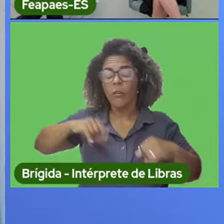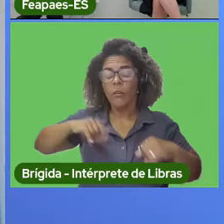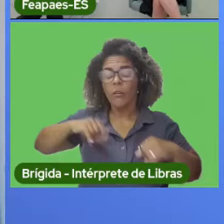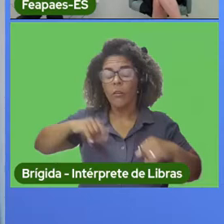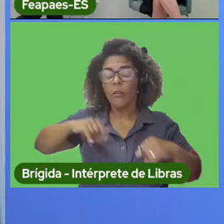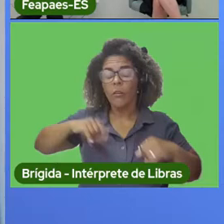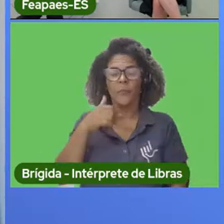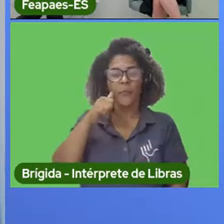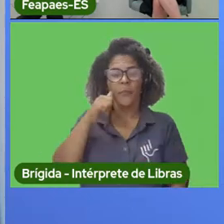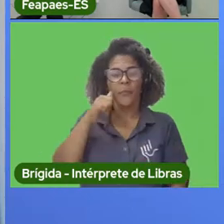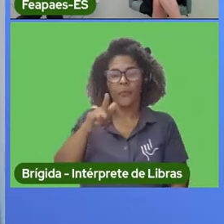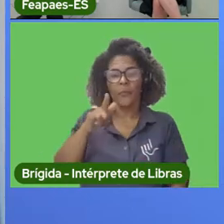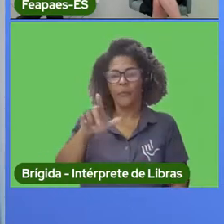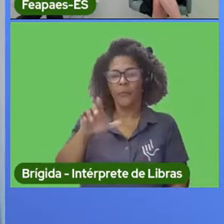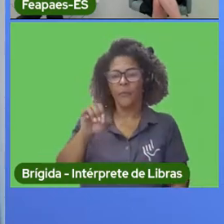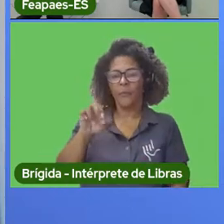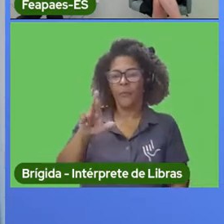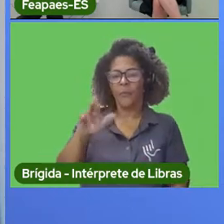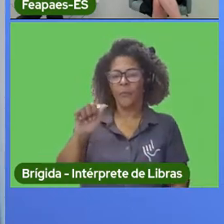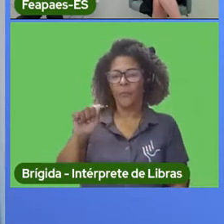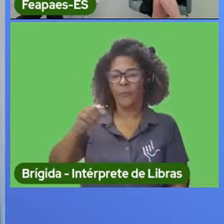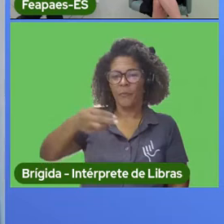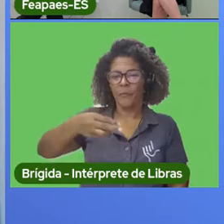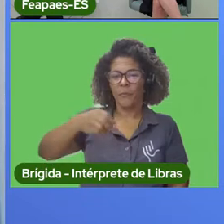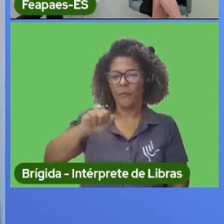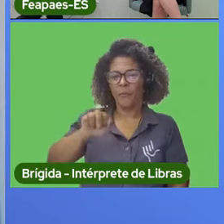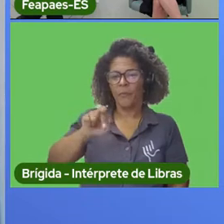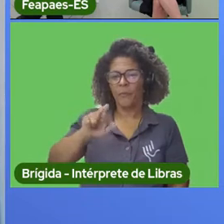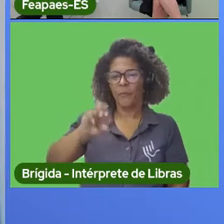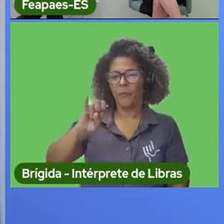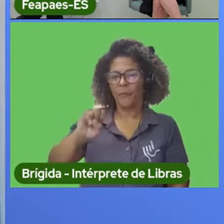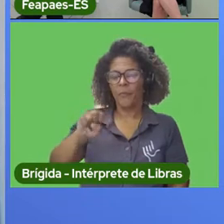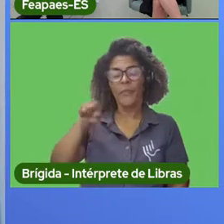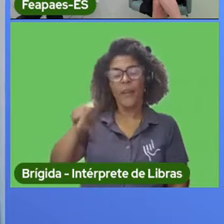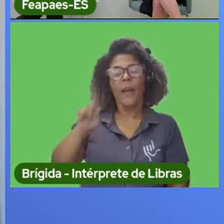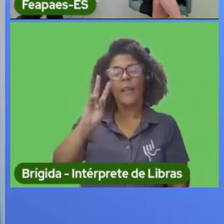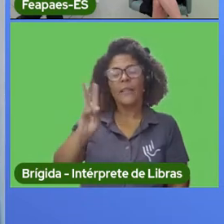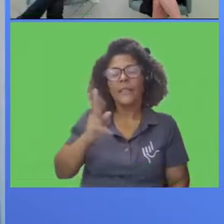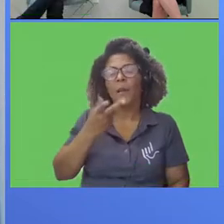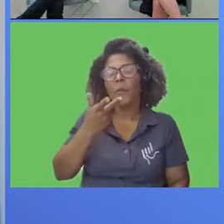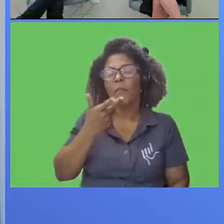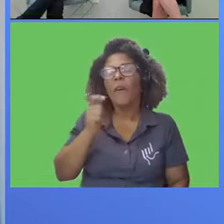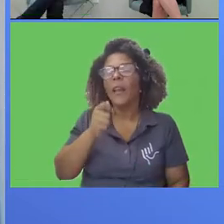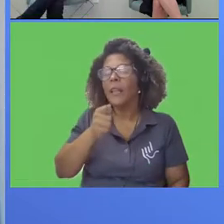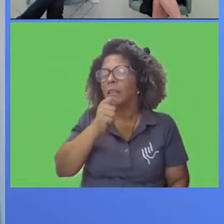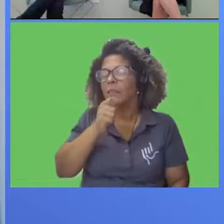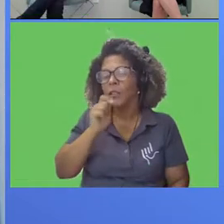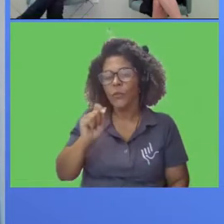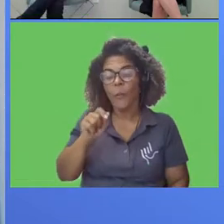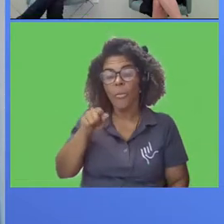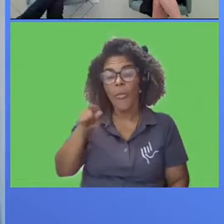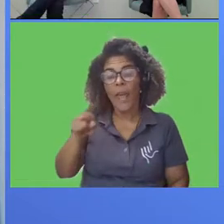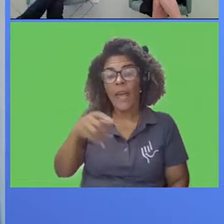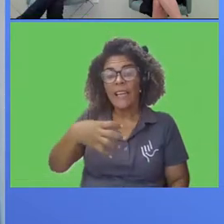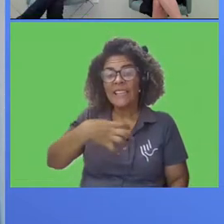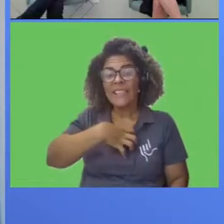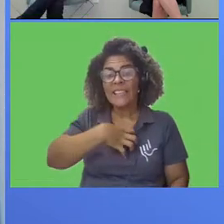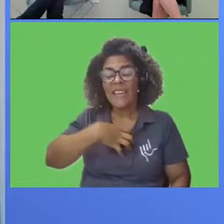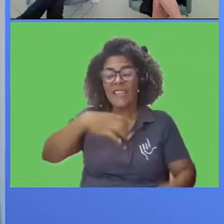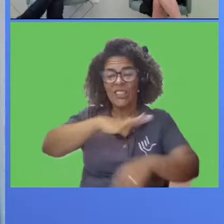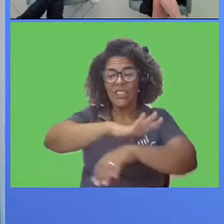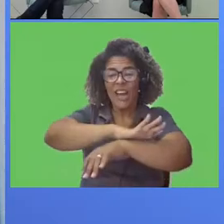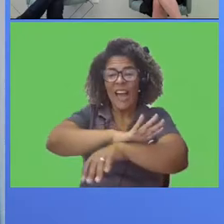de ser reproduzido várias vezes uma fala dela numa entrevista que ela diz que ela sente o racismo